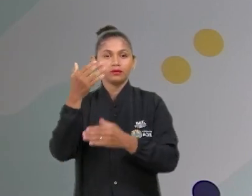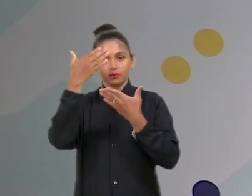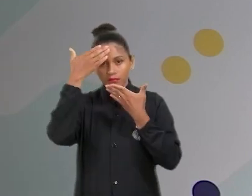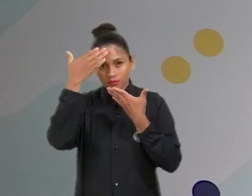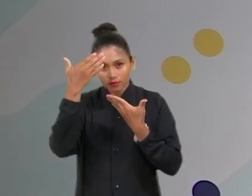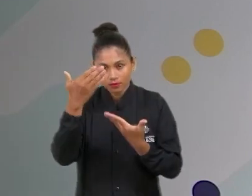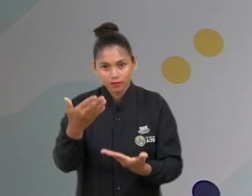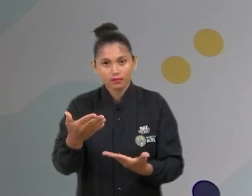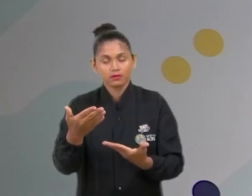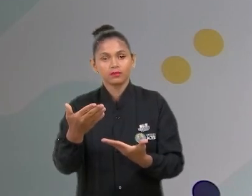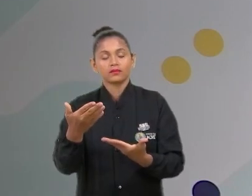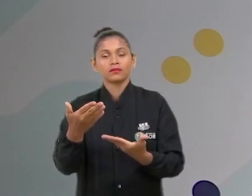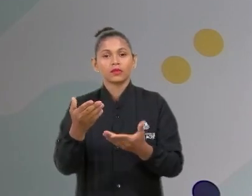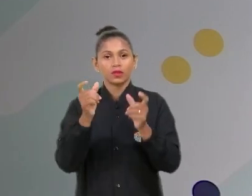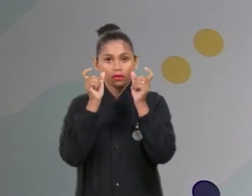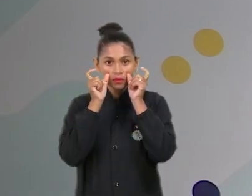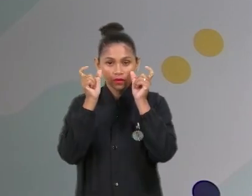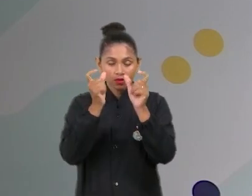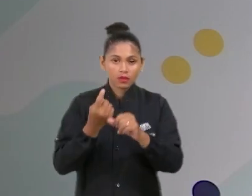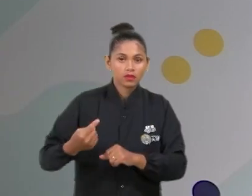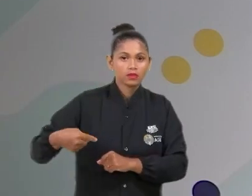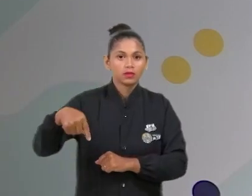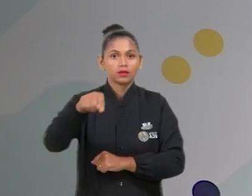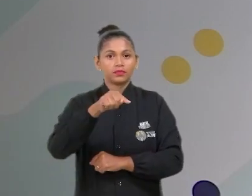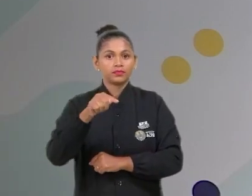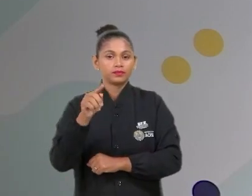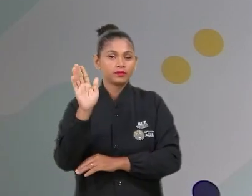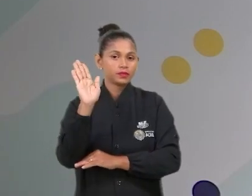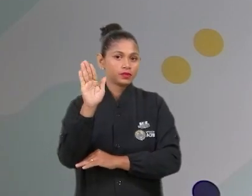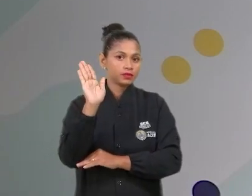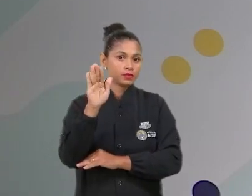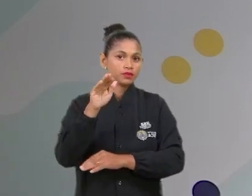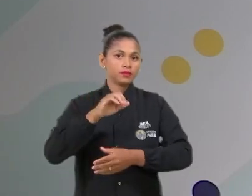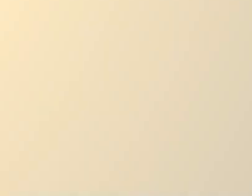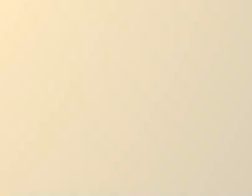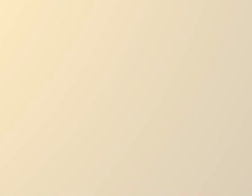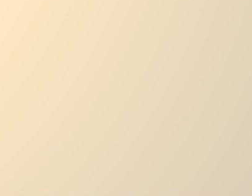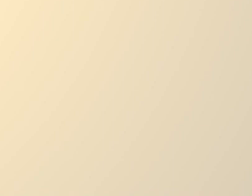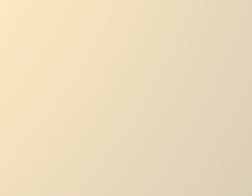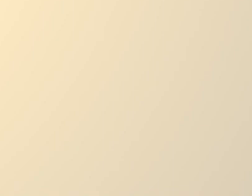Desde já agradeço a atenção de todos vocês e até a próxima.